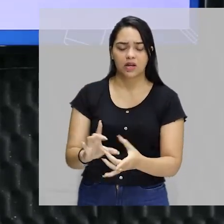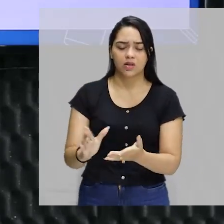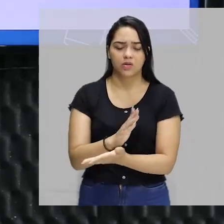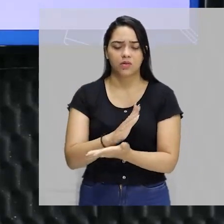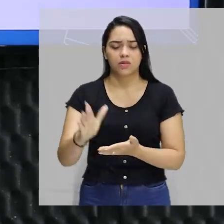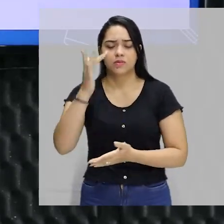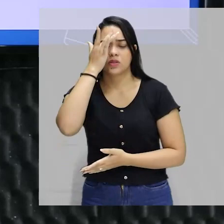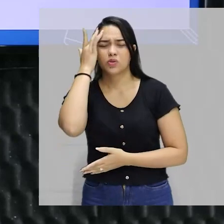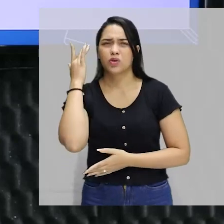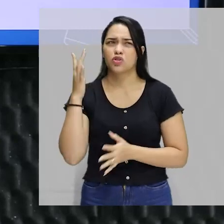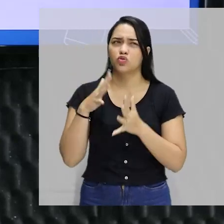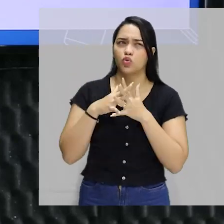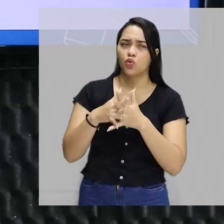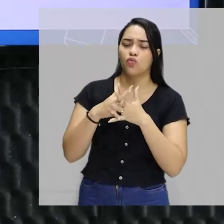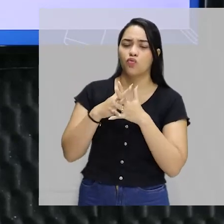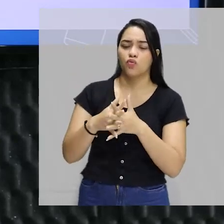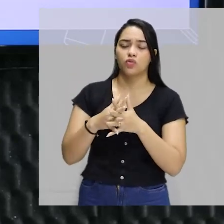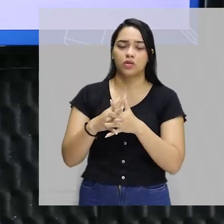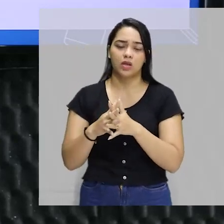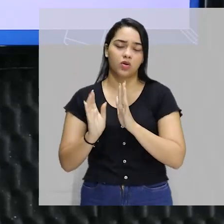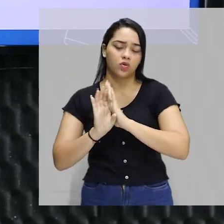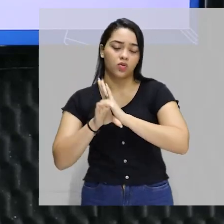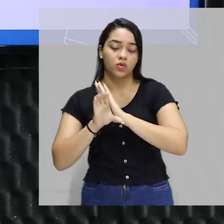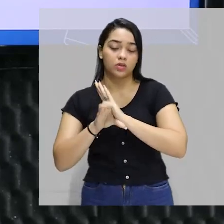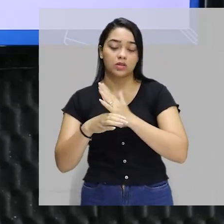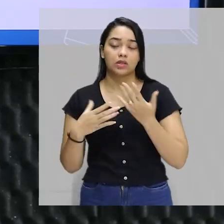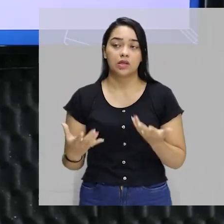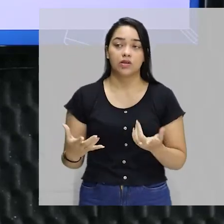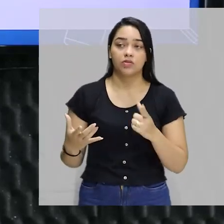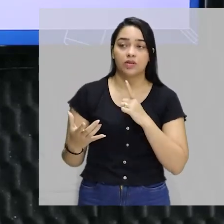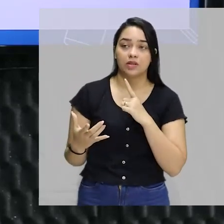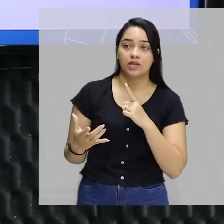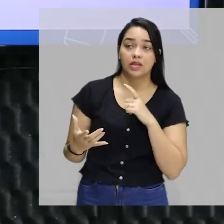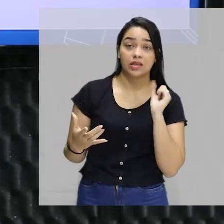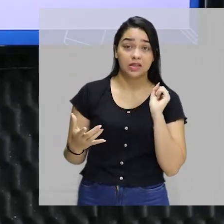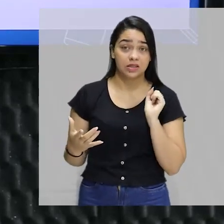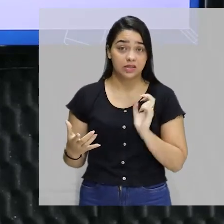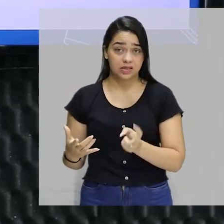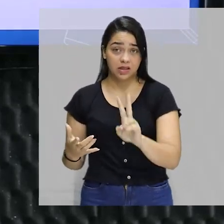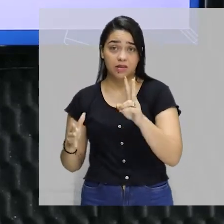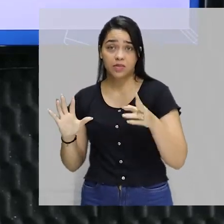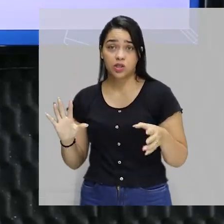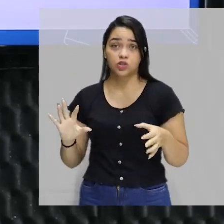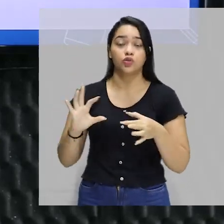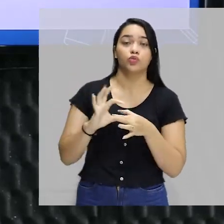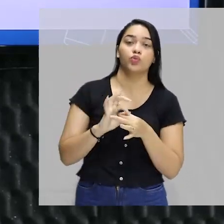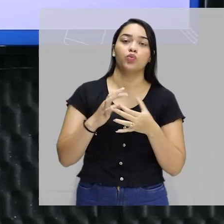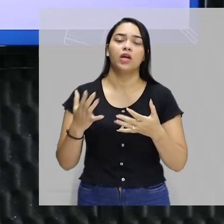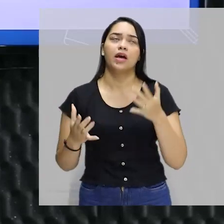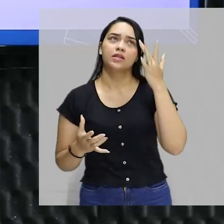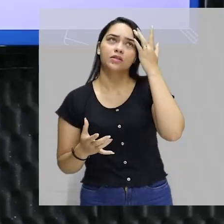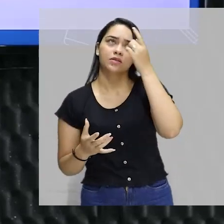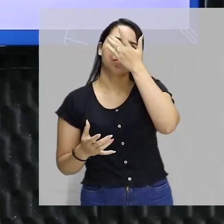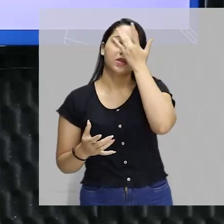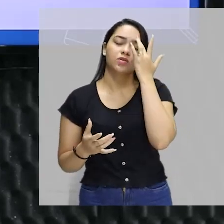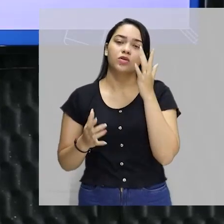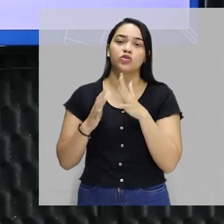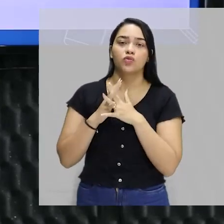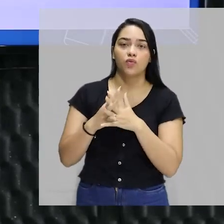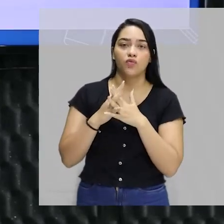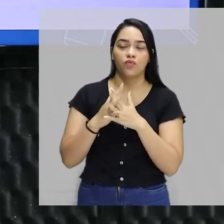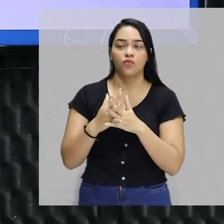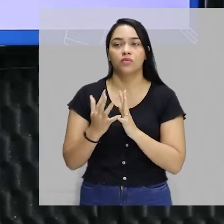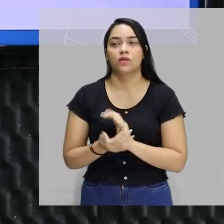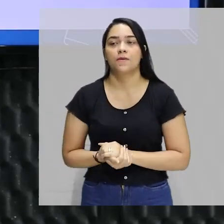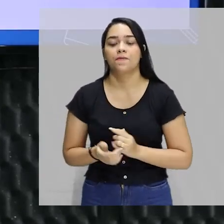até confundem o conceito dos dois, né? Por ser sempre muito interligado, os dois, as pessoas acabam confundindo o